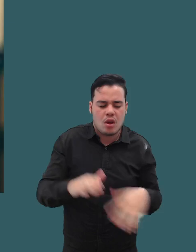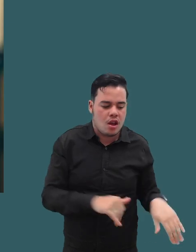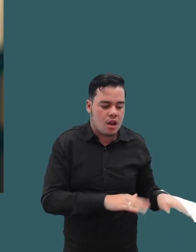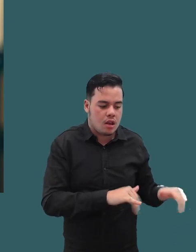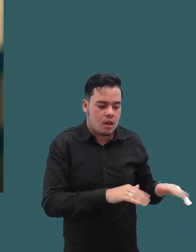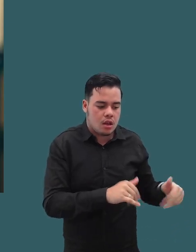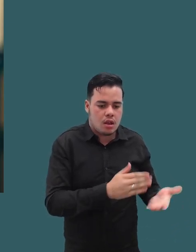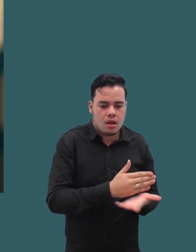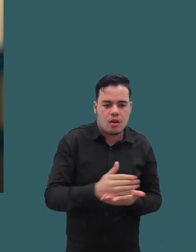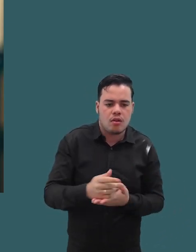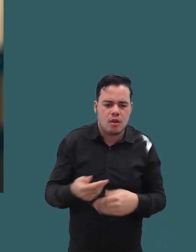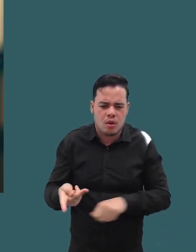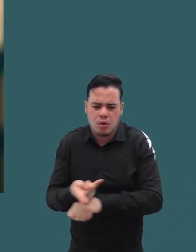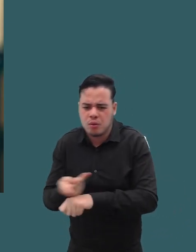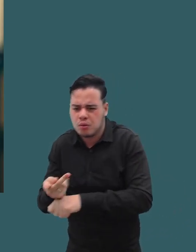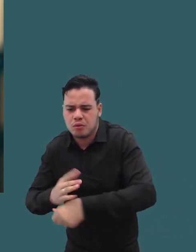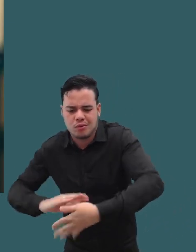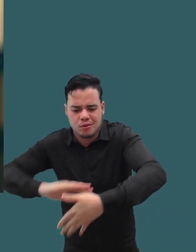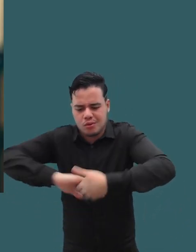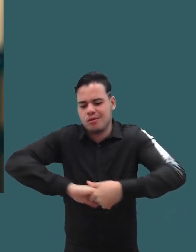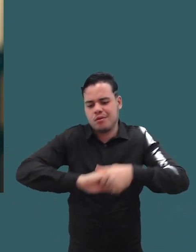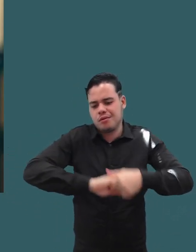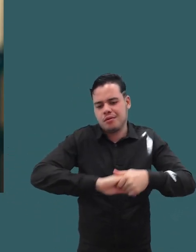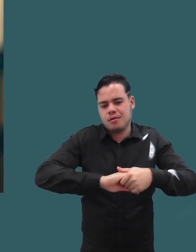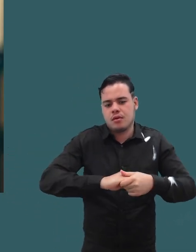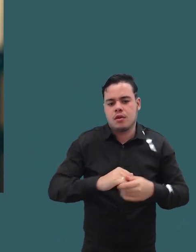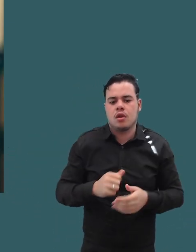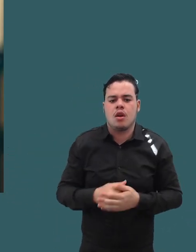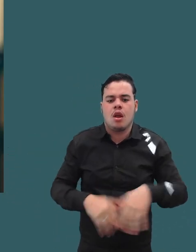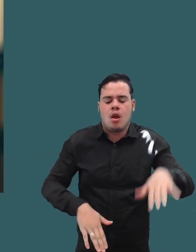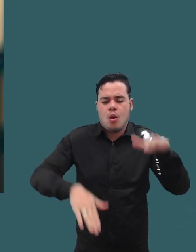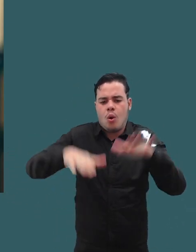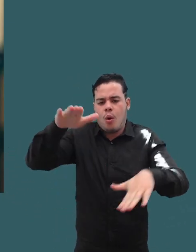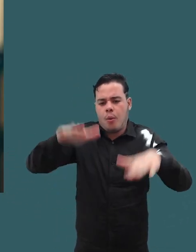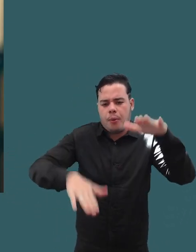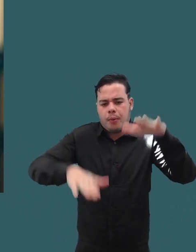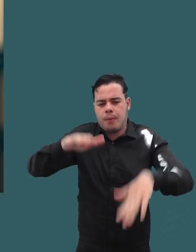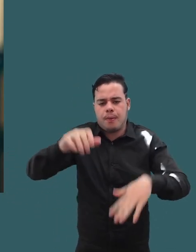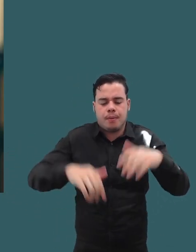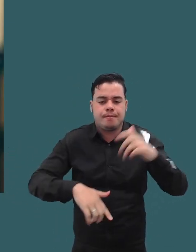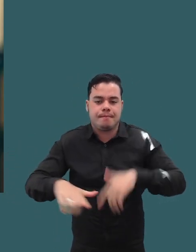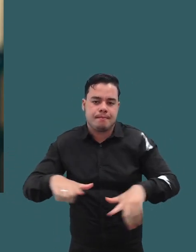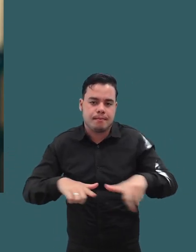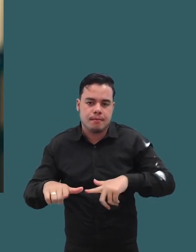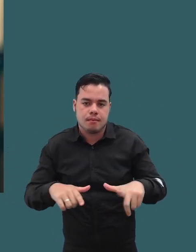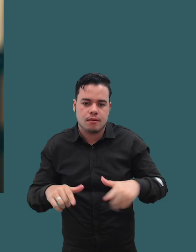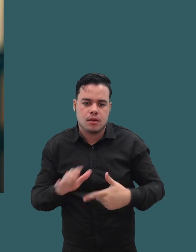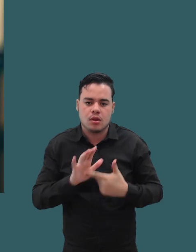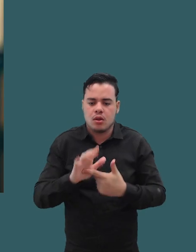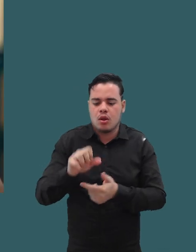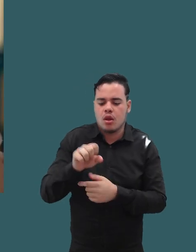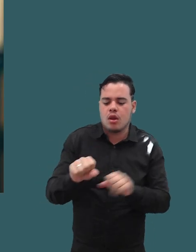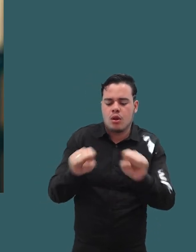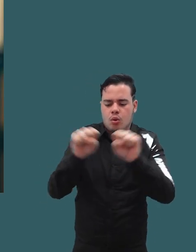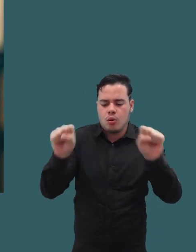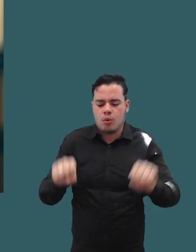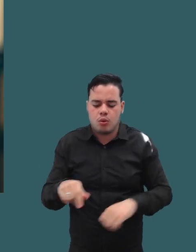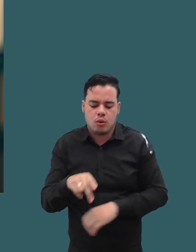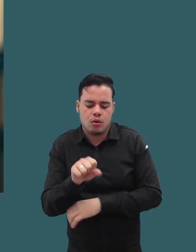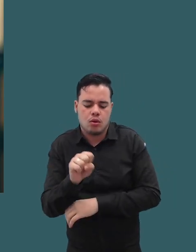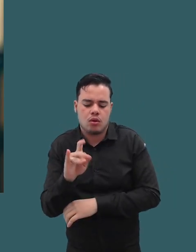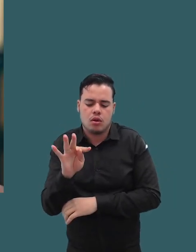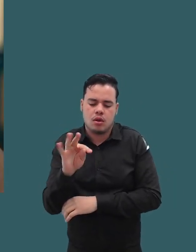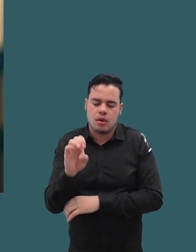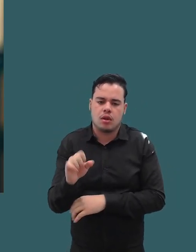buscar parcerias, inclusive porque o levantamento e o trabalho na montagem do site, na elaboração